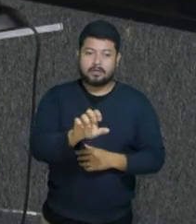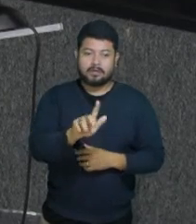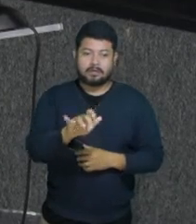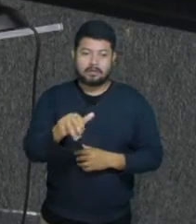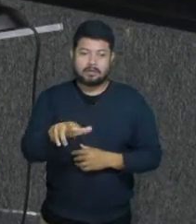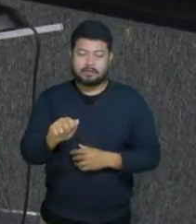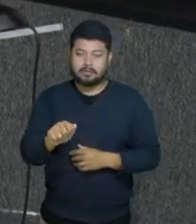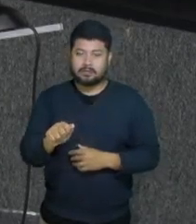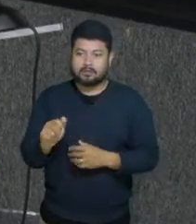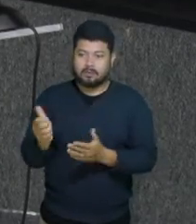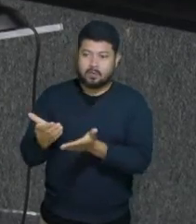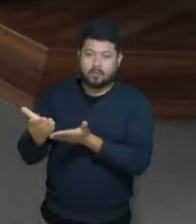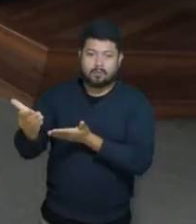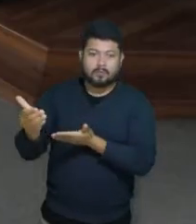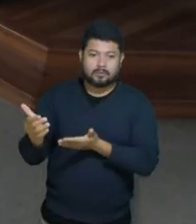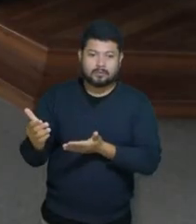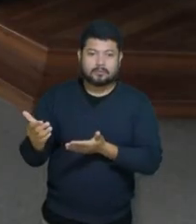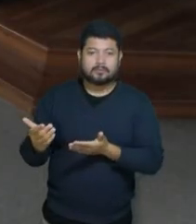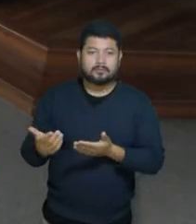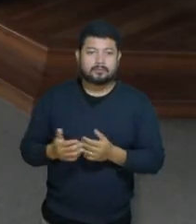cá, pode ser? Tá.